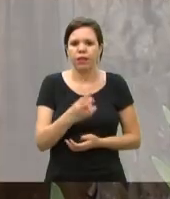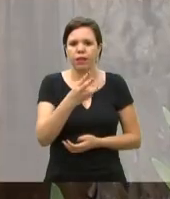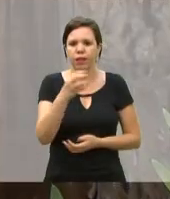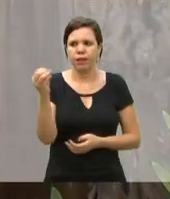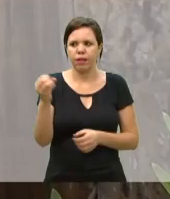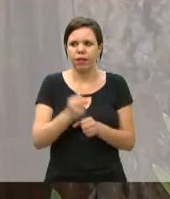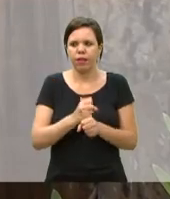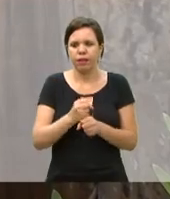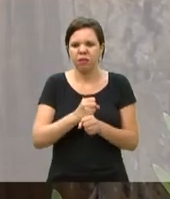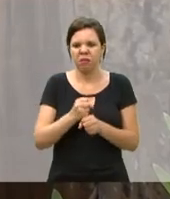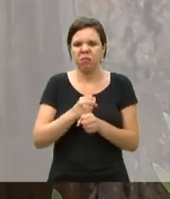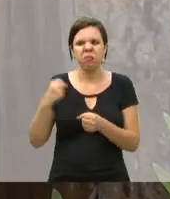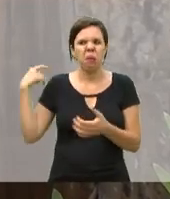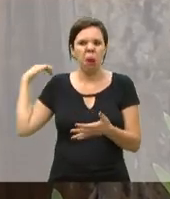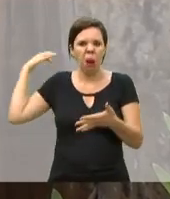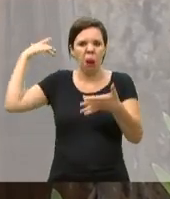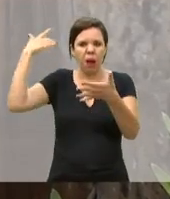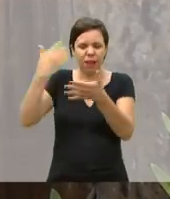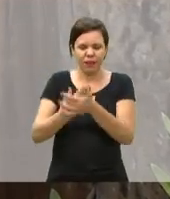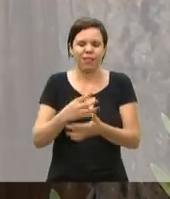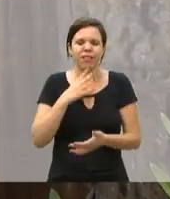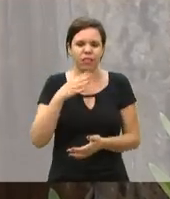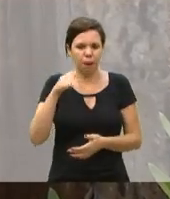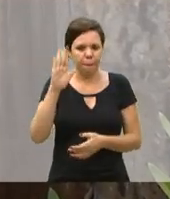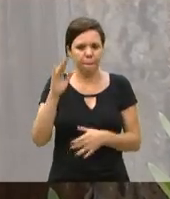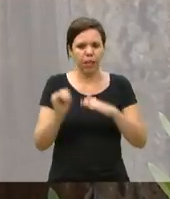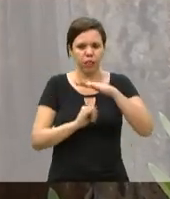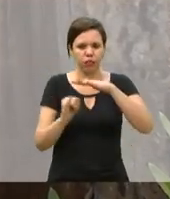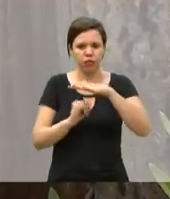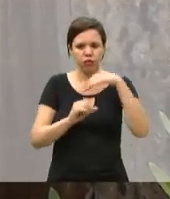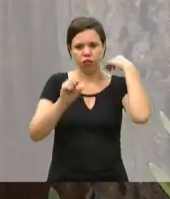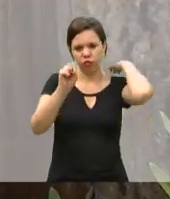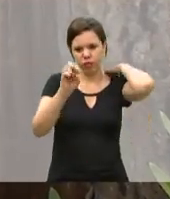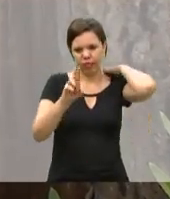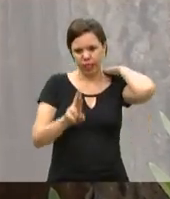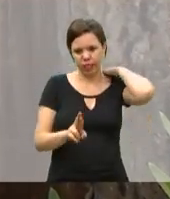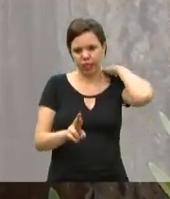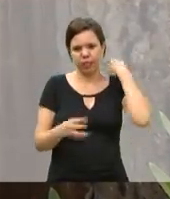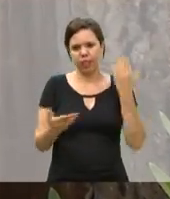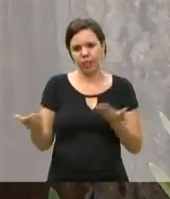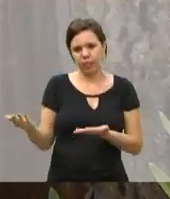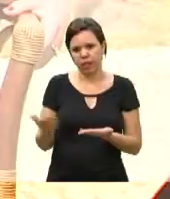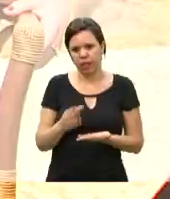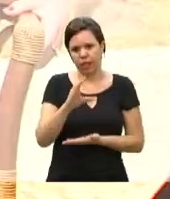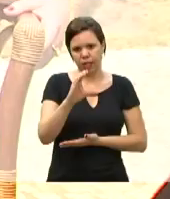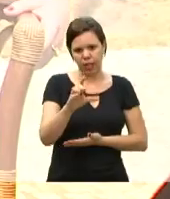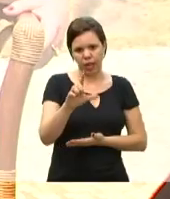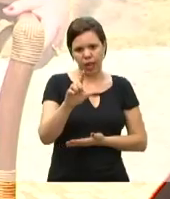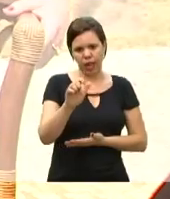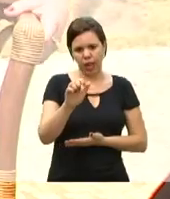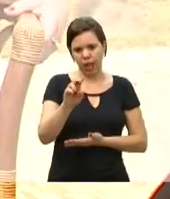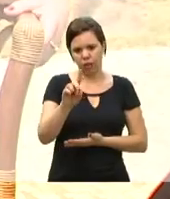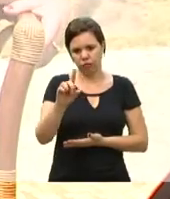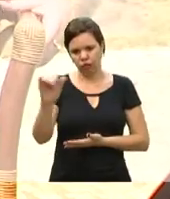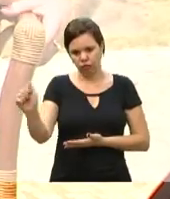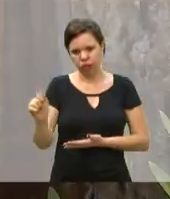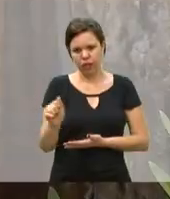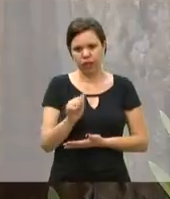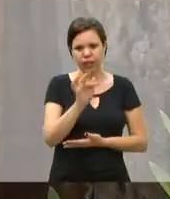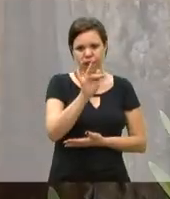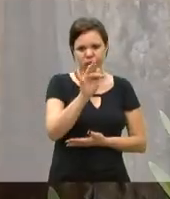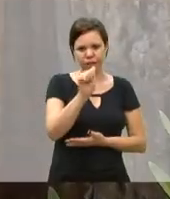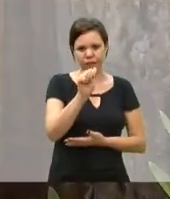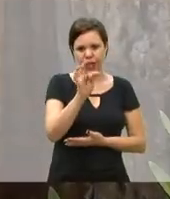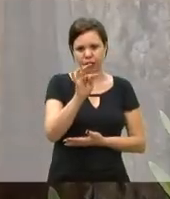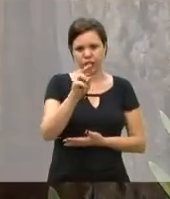Anos de história. A gente vai conhecer um pouquinho mais do Instituto Ser. Aqui comigo estão a Cláudia e a Fátima. Tudo bem? Tudo bem. Como